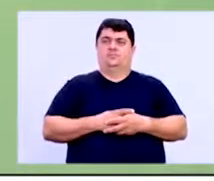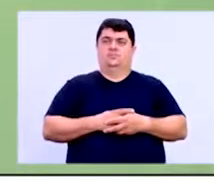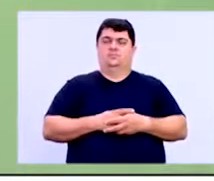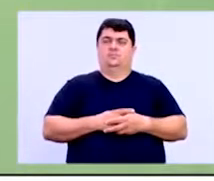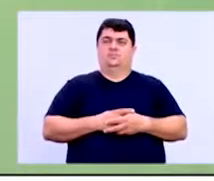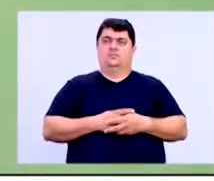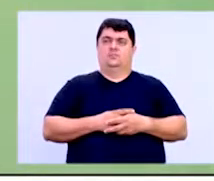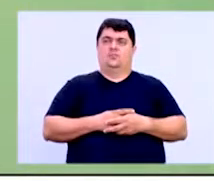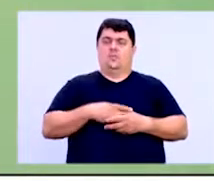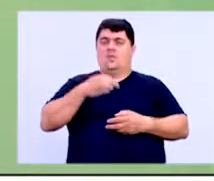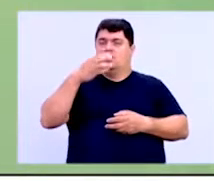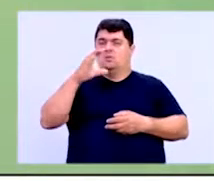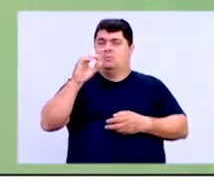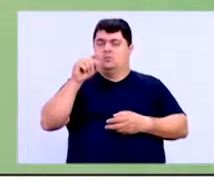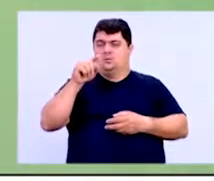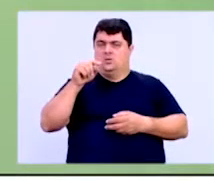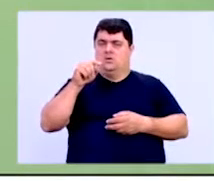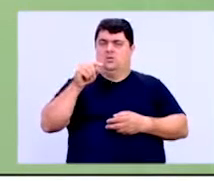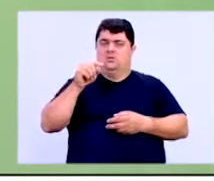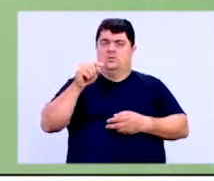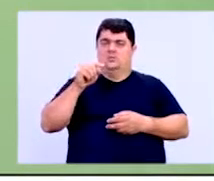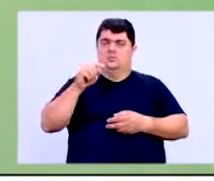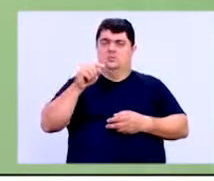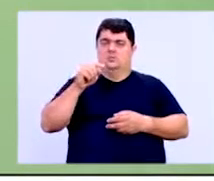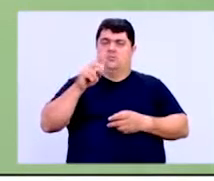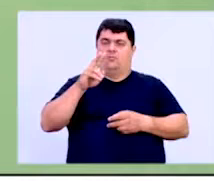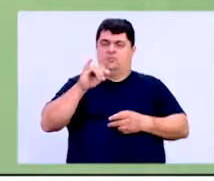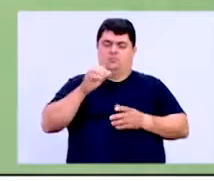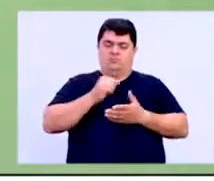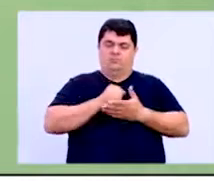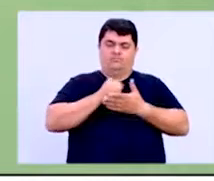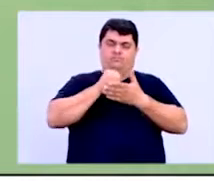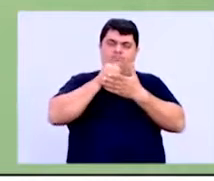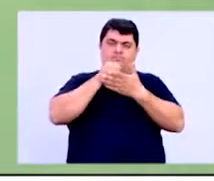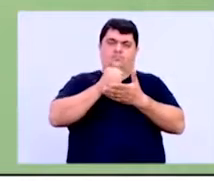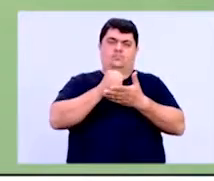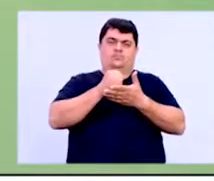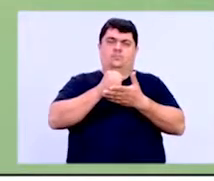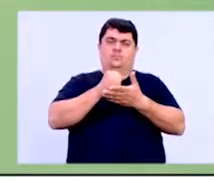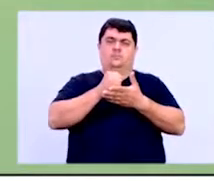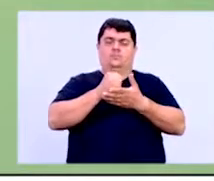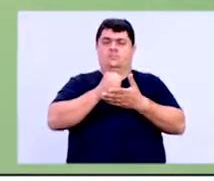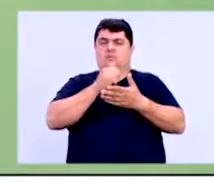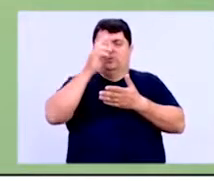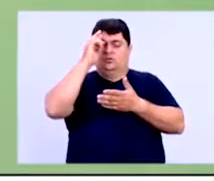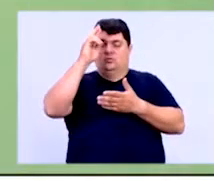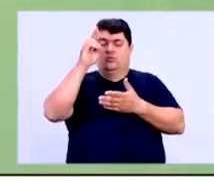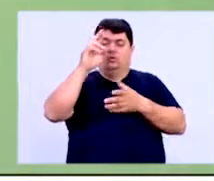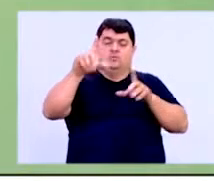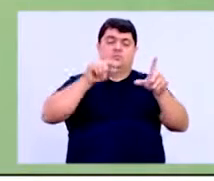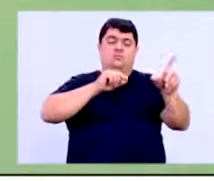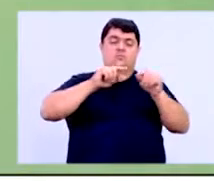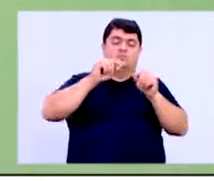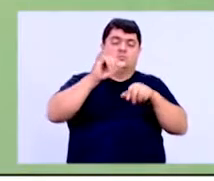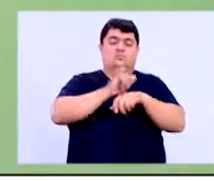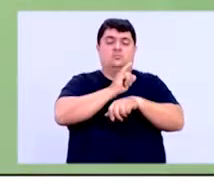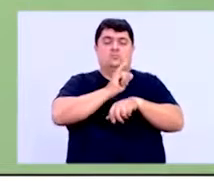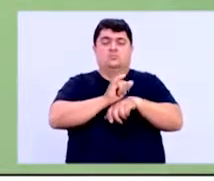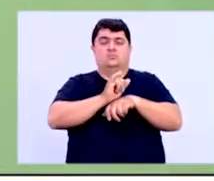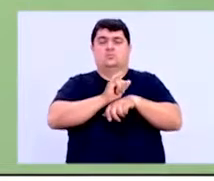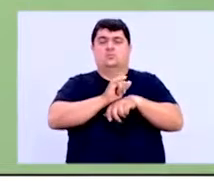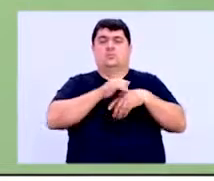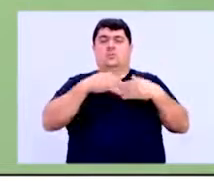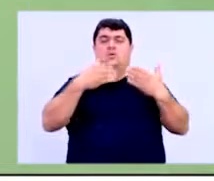Então, a margem de contribuição vai ajudar o gestor a tomar decisão em